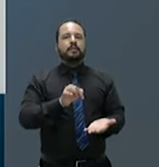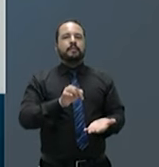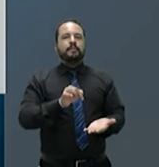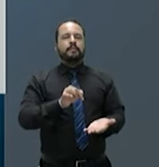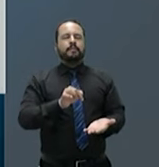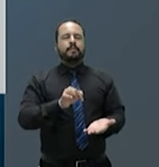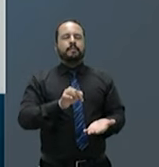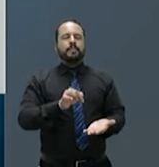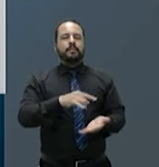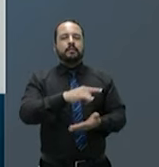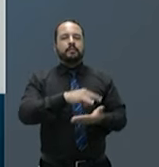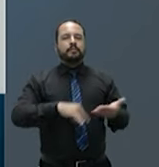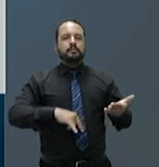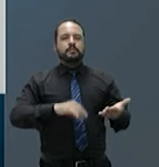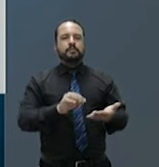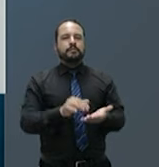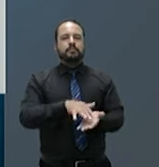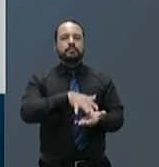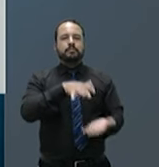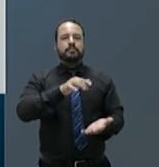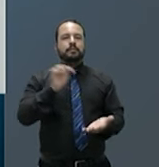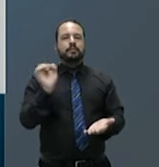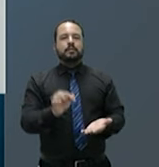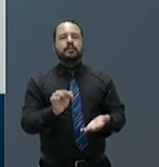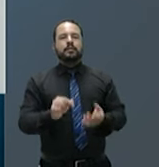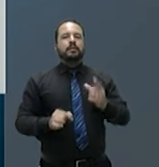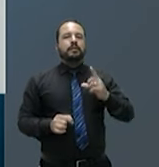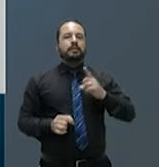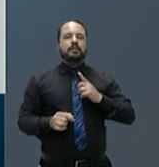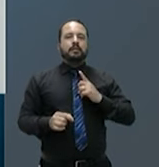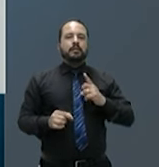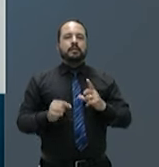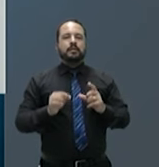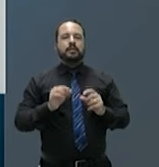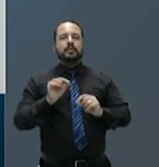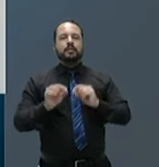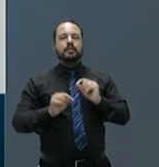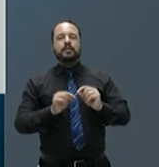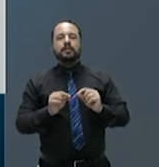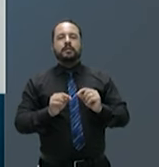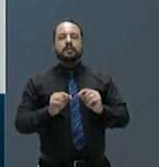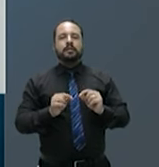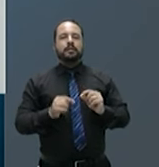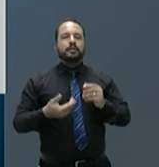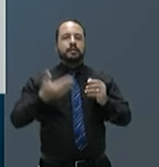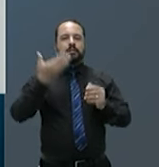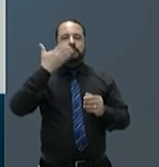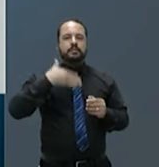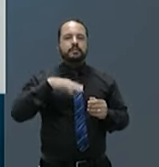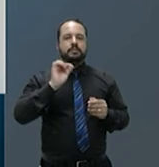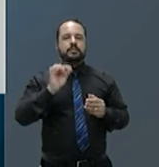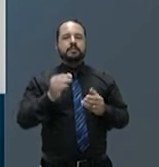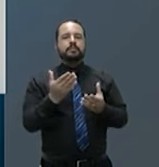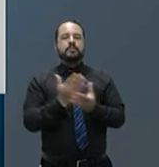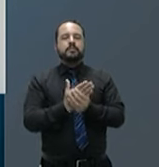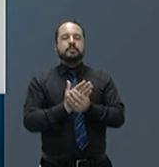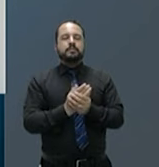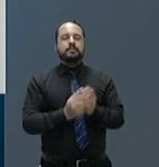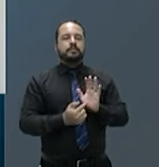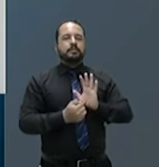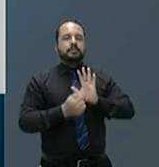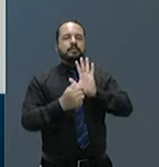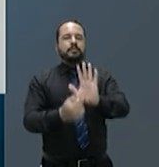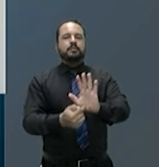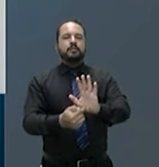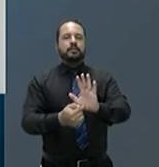primeiro momento, a Lesão, uma das sócias da Westland, apresentou-se ao processo, pois sabia que a Westland